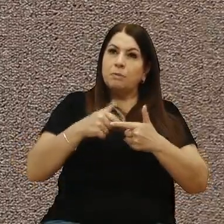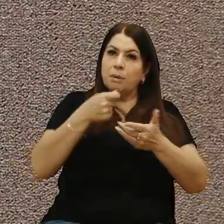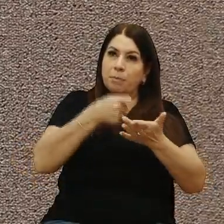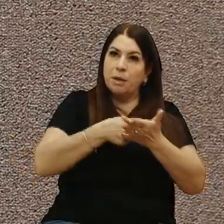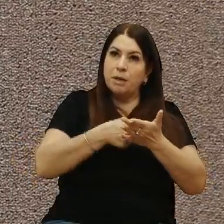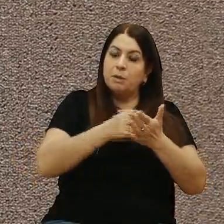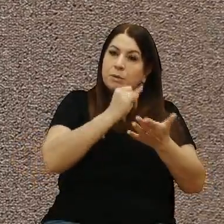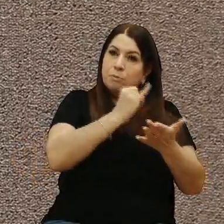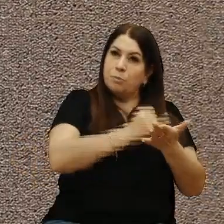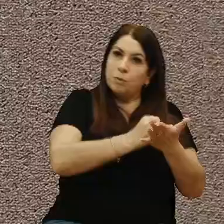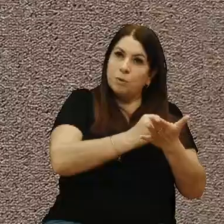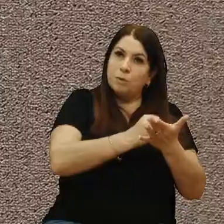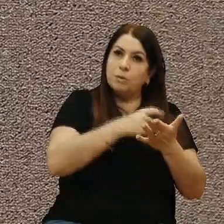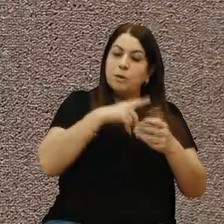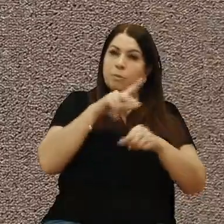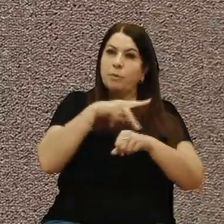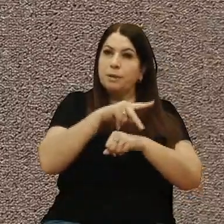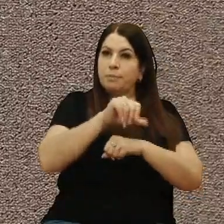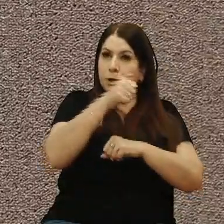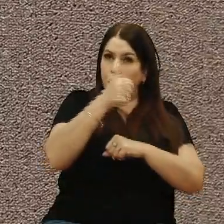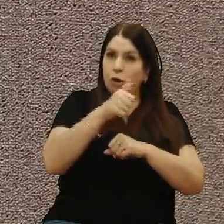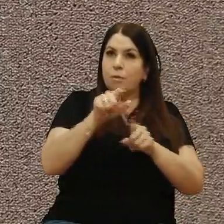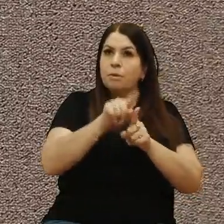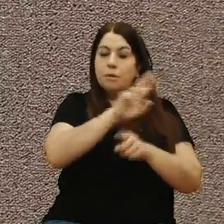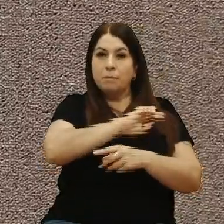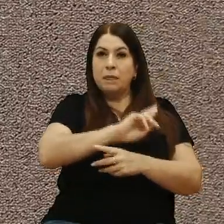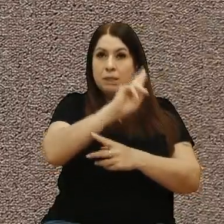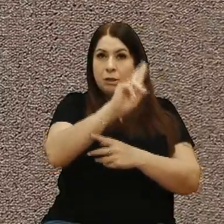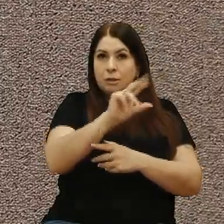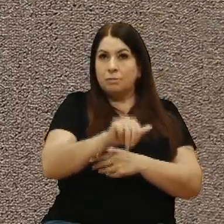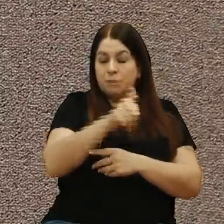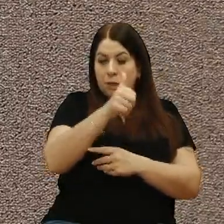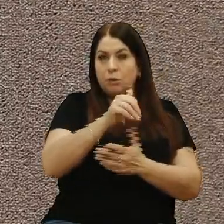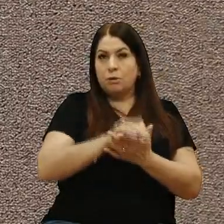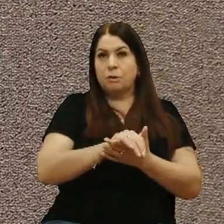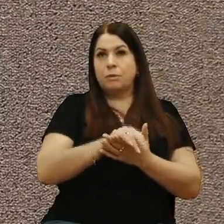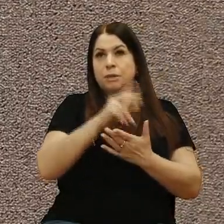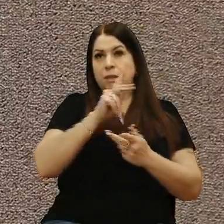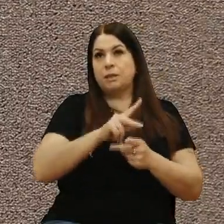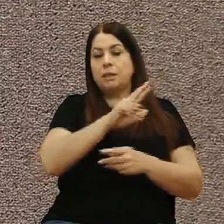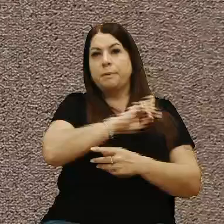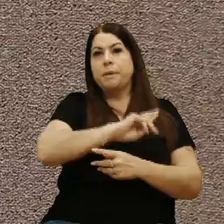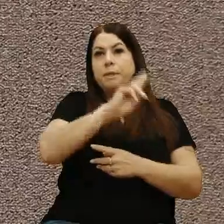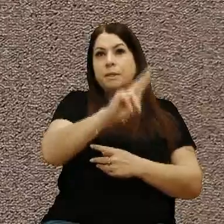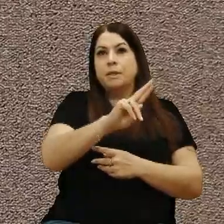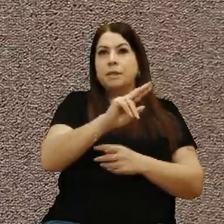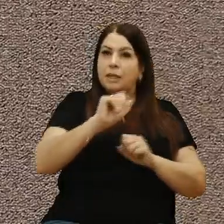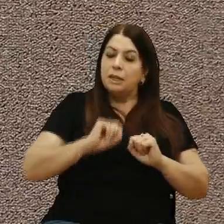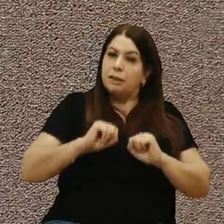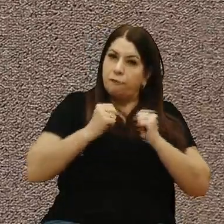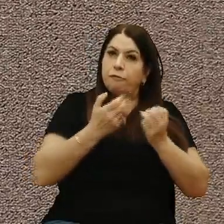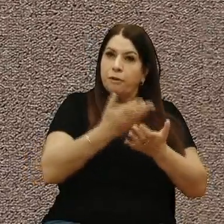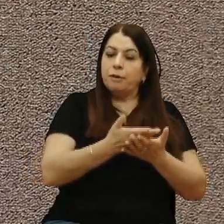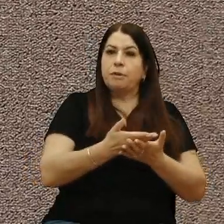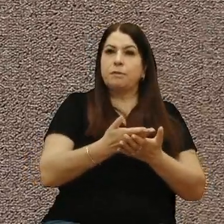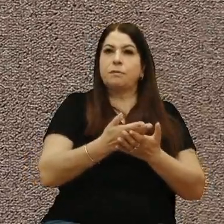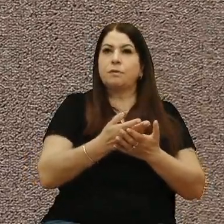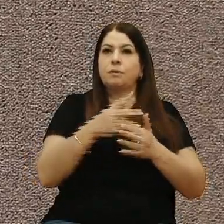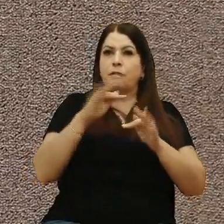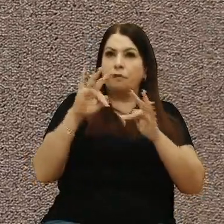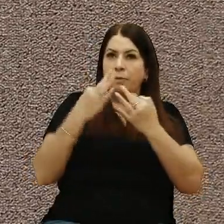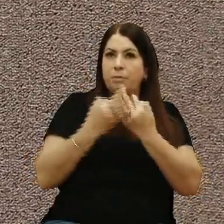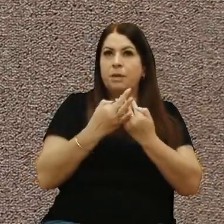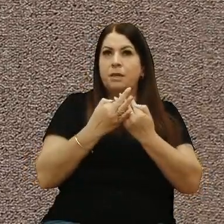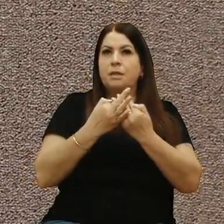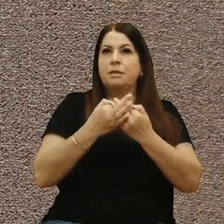os seus impostos, para ter um país melhor, para ter representantes melhores, para ter representantes que defendam a sua família e a